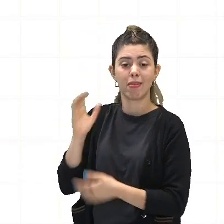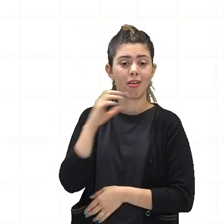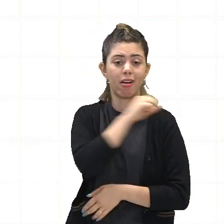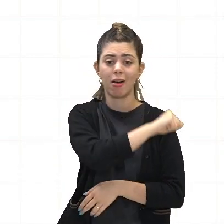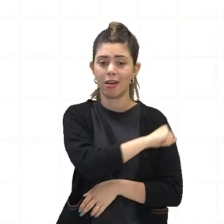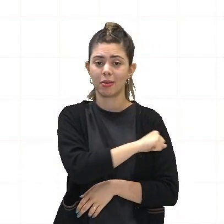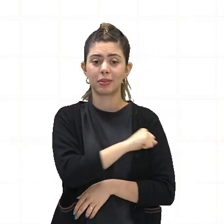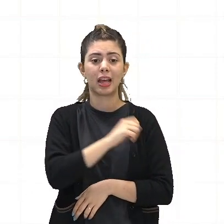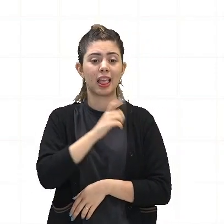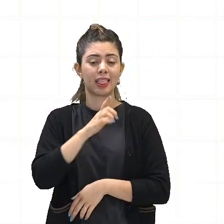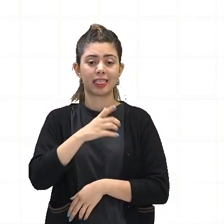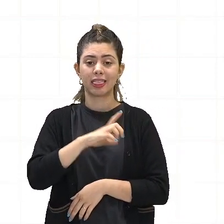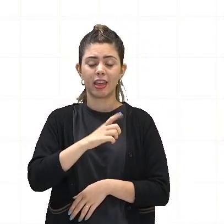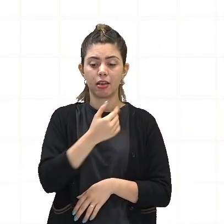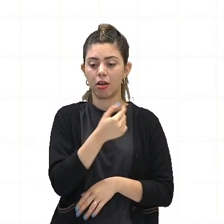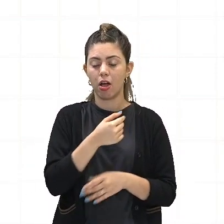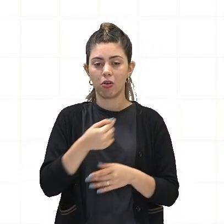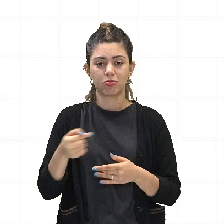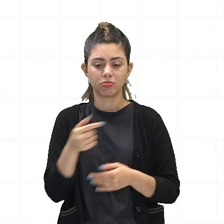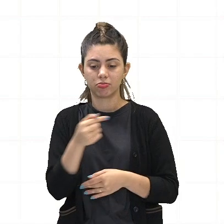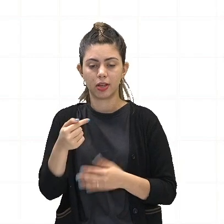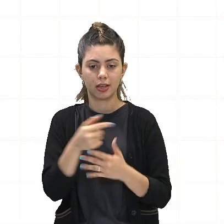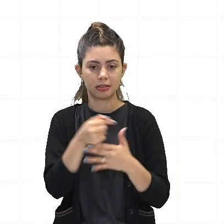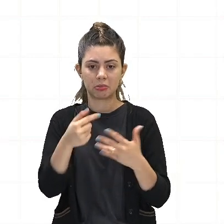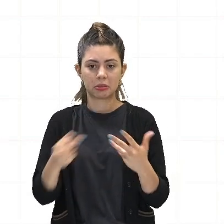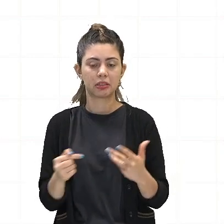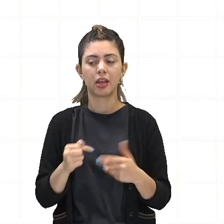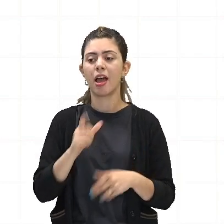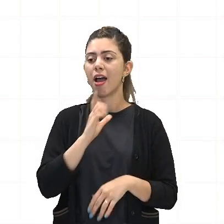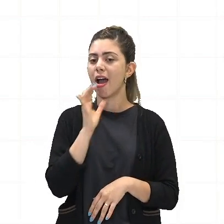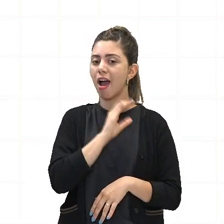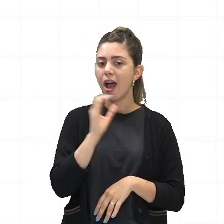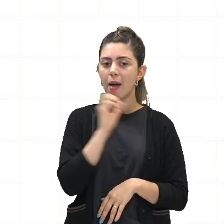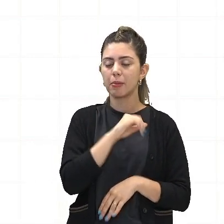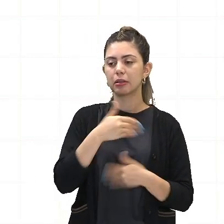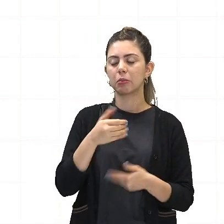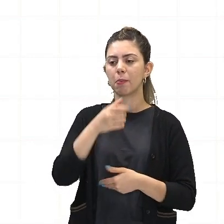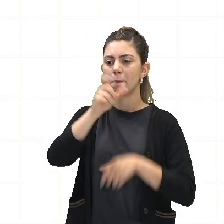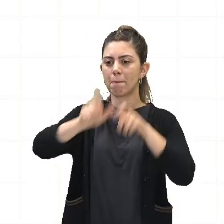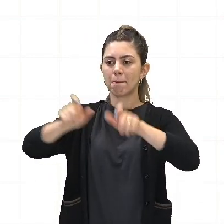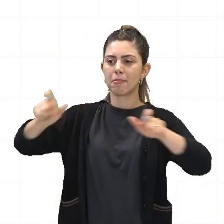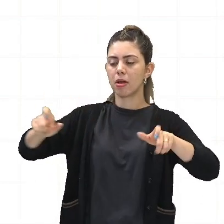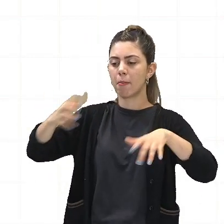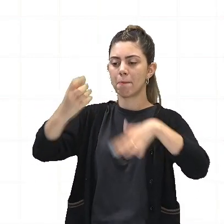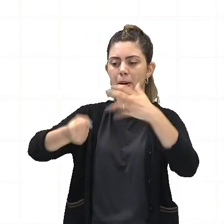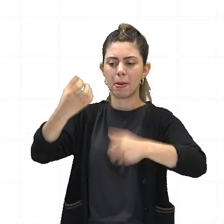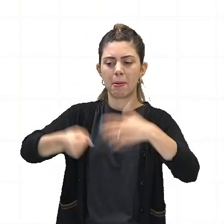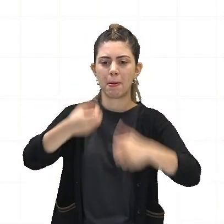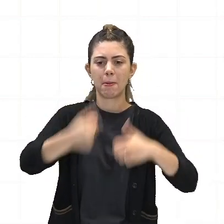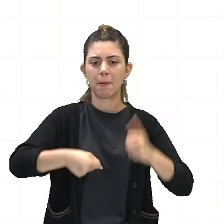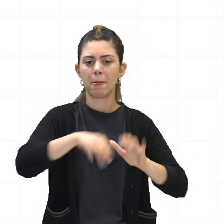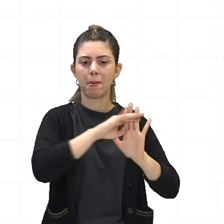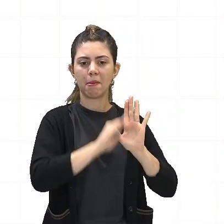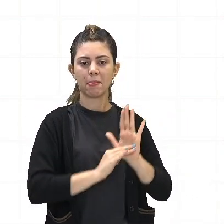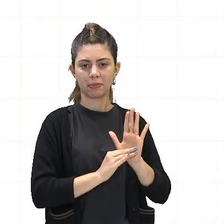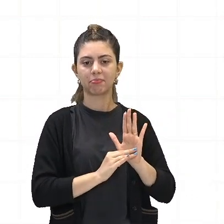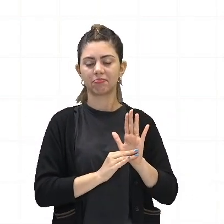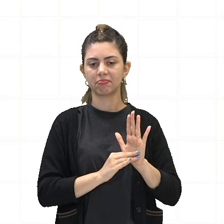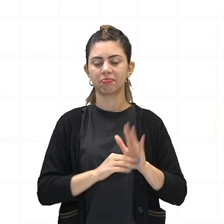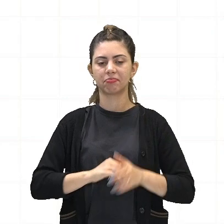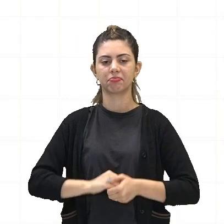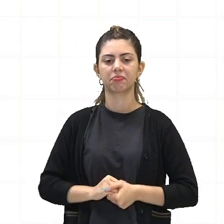atingir as classes populares. A produção em larga escala de folhetos ilustrando